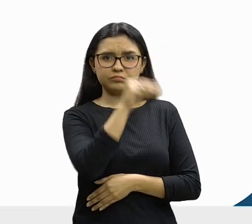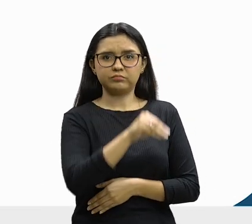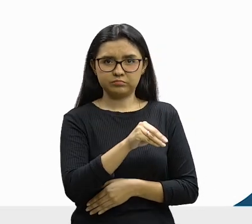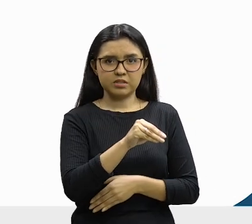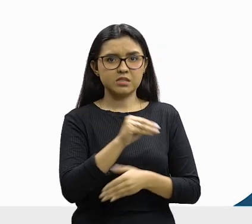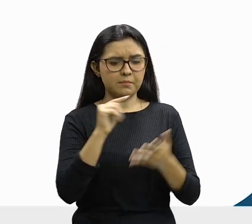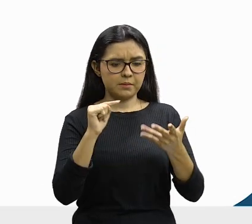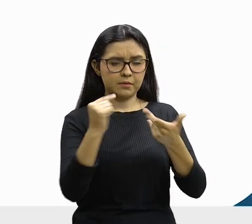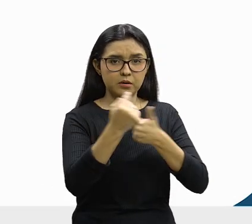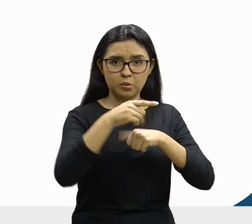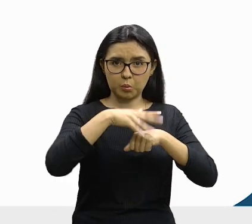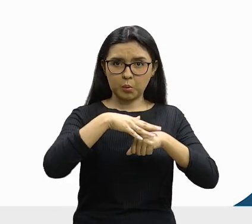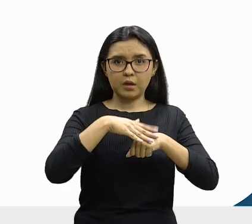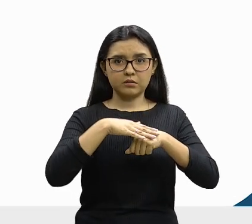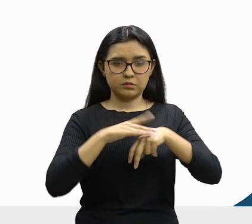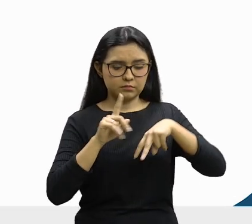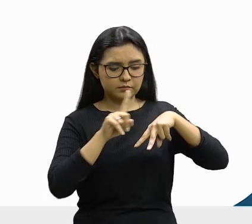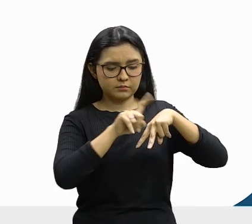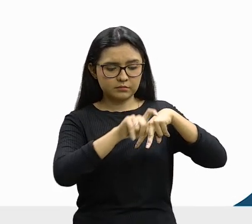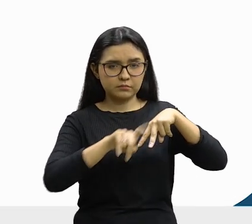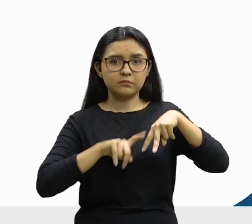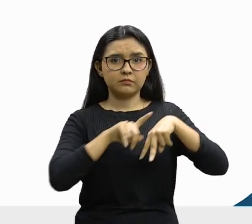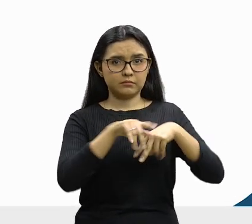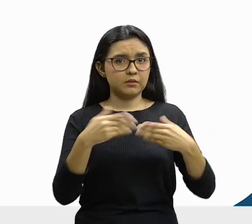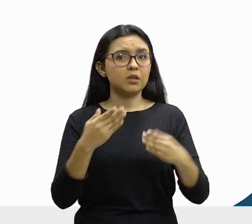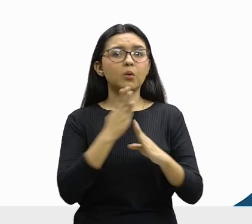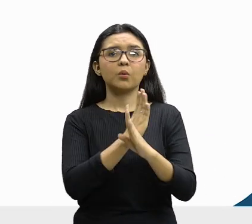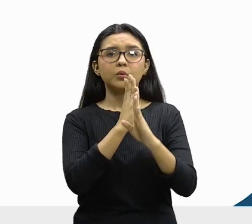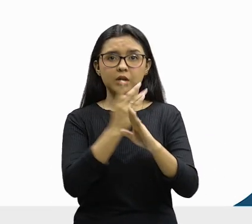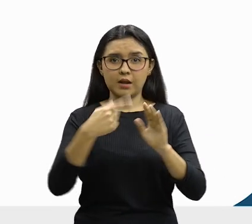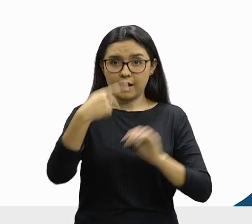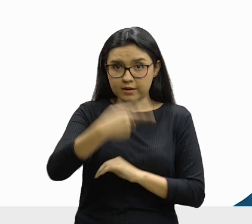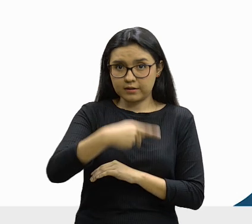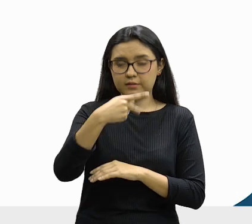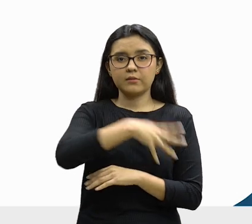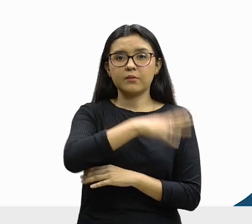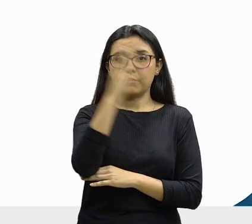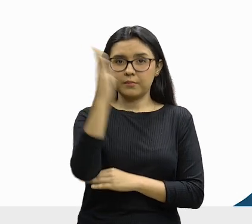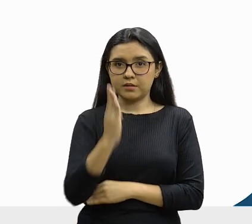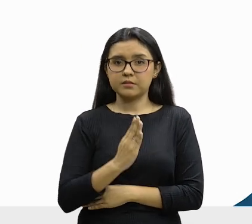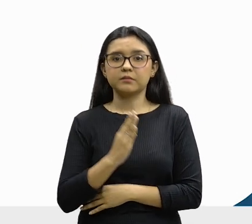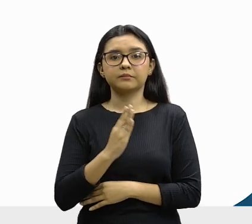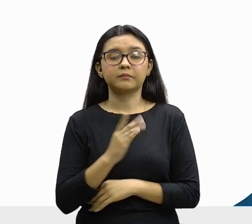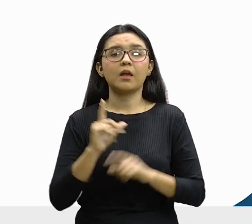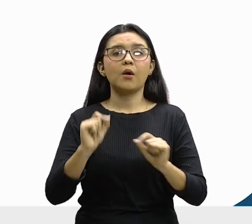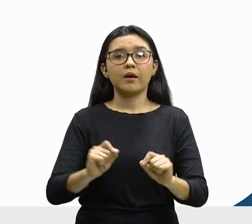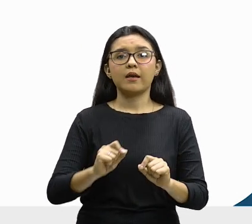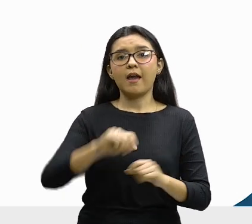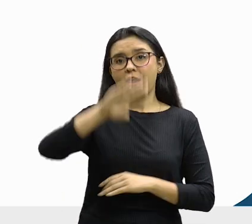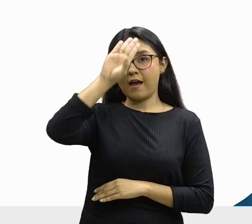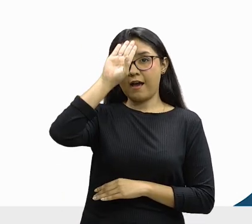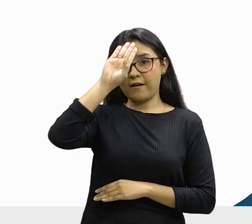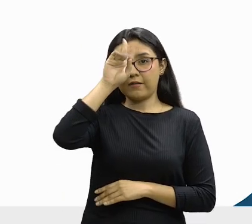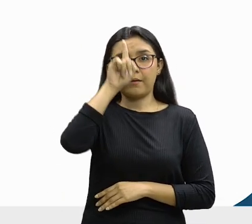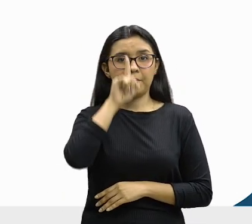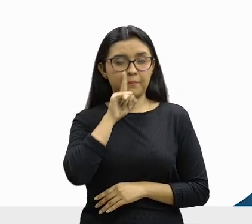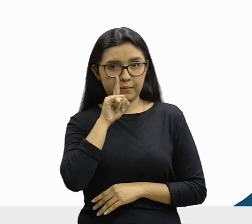essas parasitoses. Entre as parasitoses encontradas no Brasil estão a febre amarela,